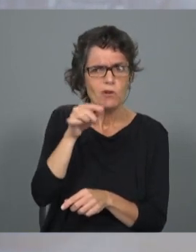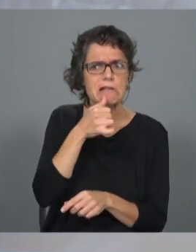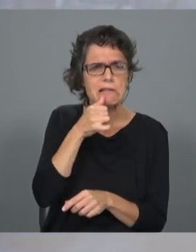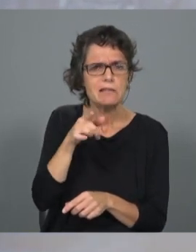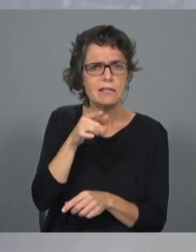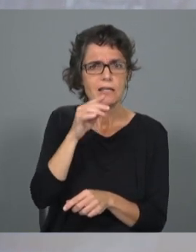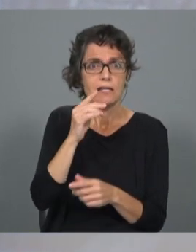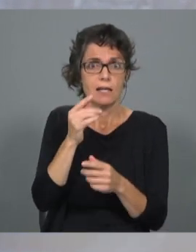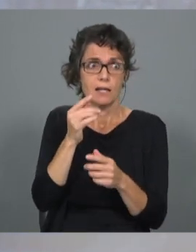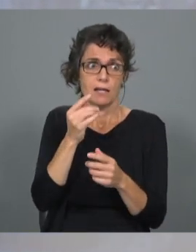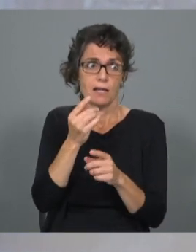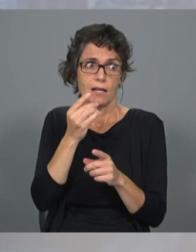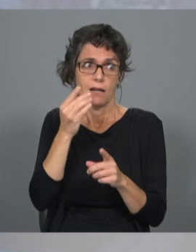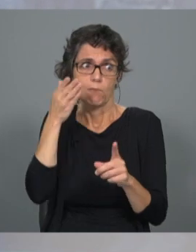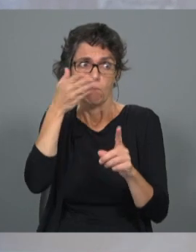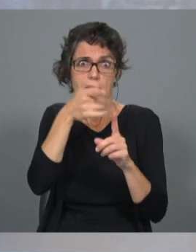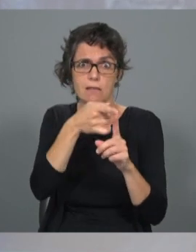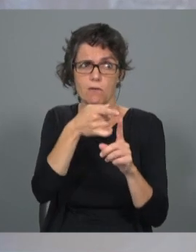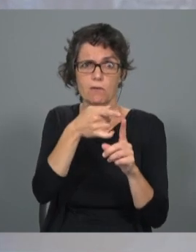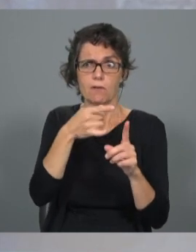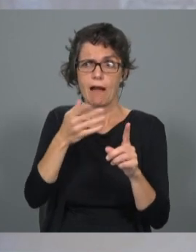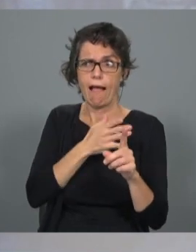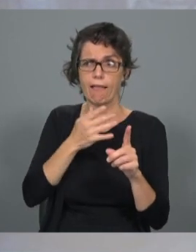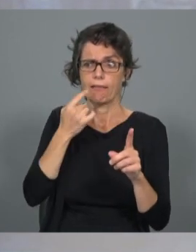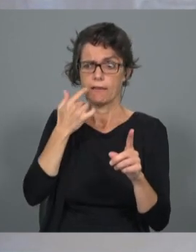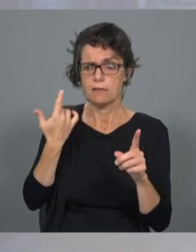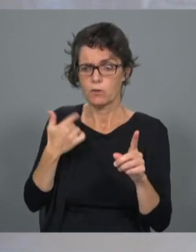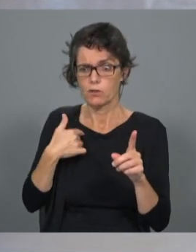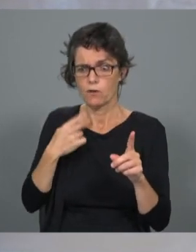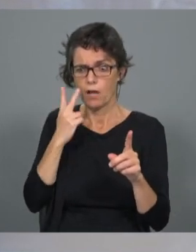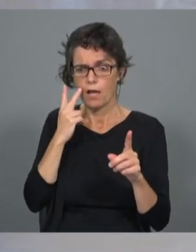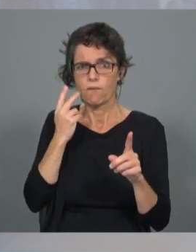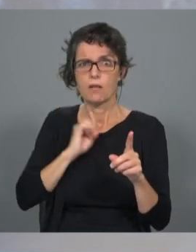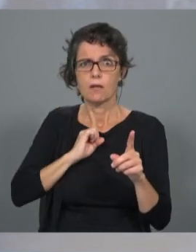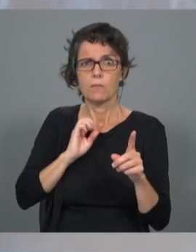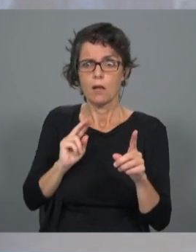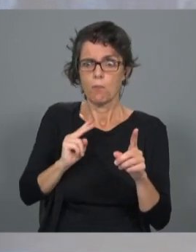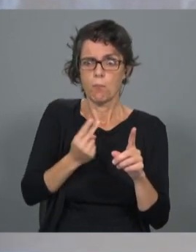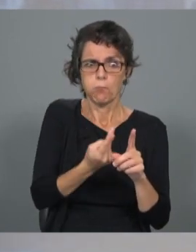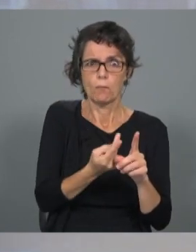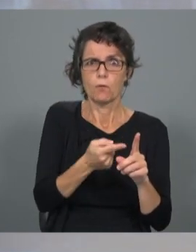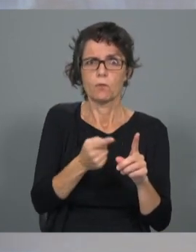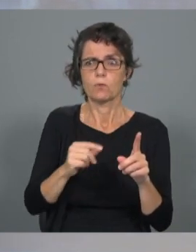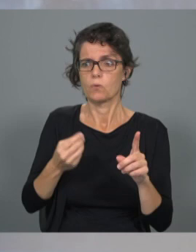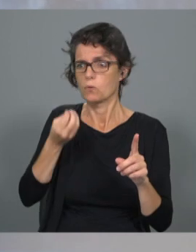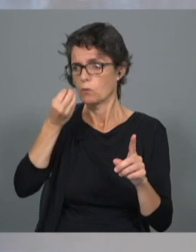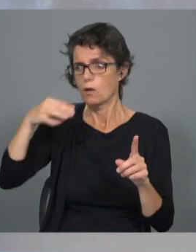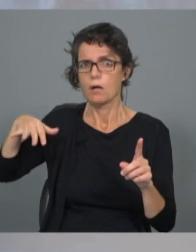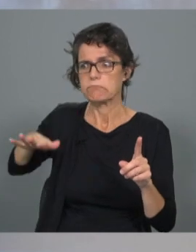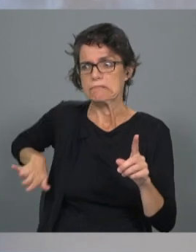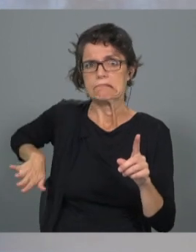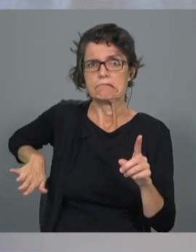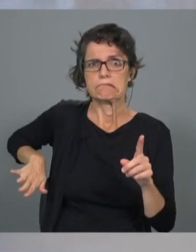vida, se calhar, em territórios mais confortáveis, com mais recursos,